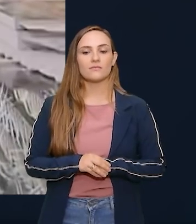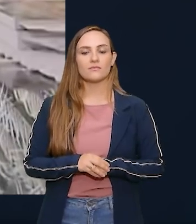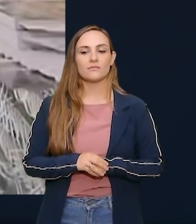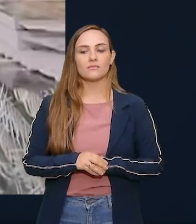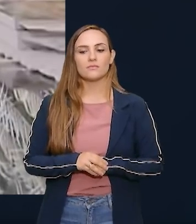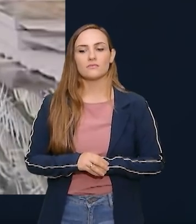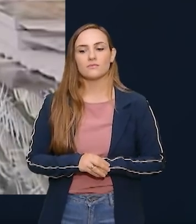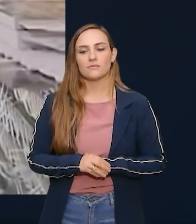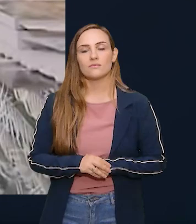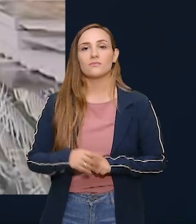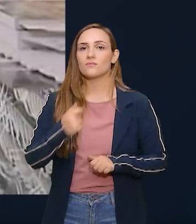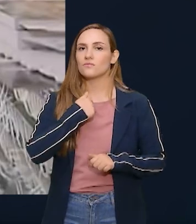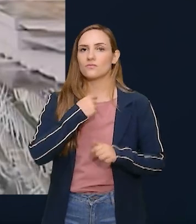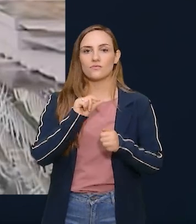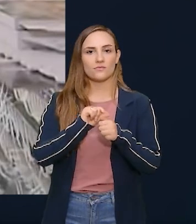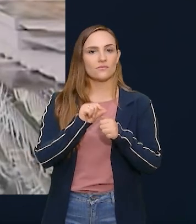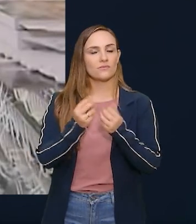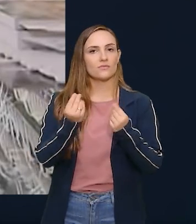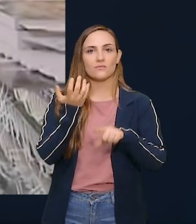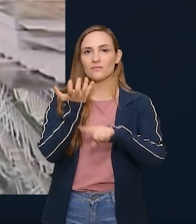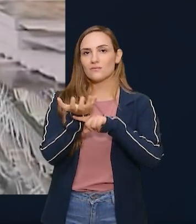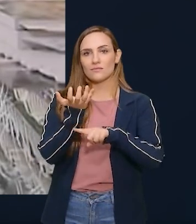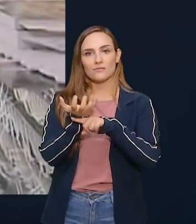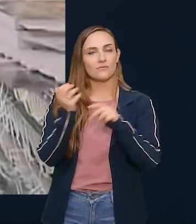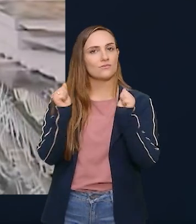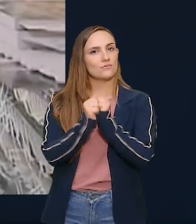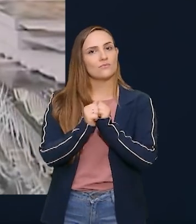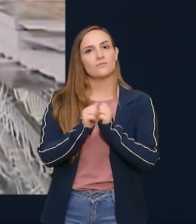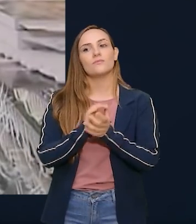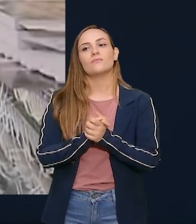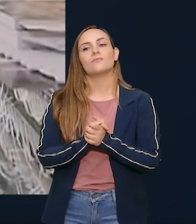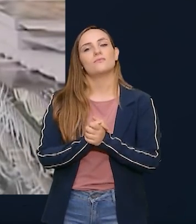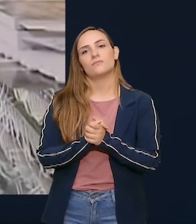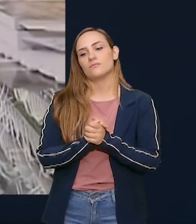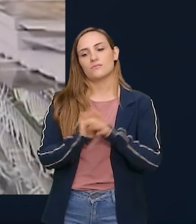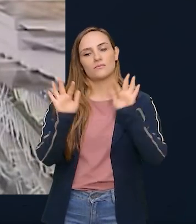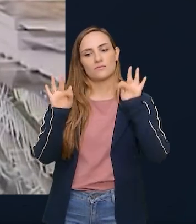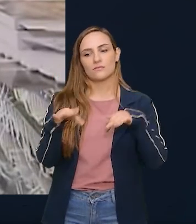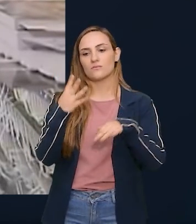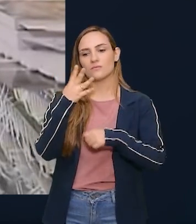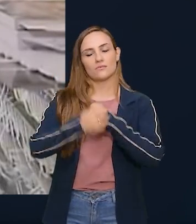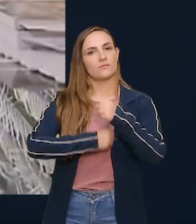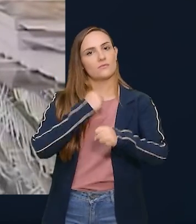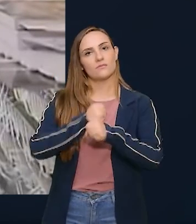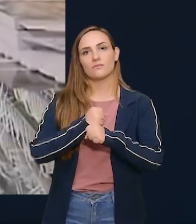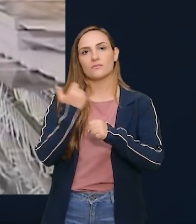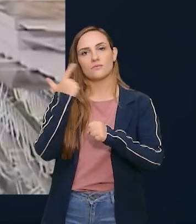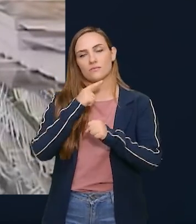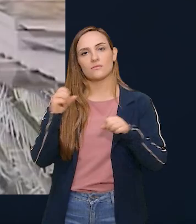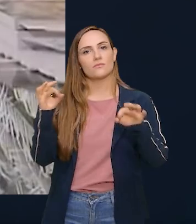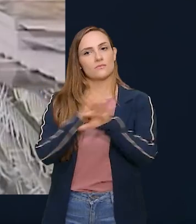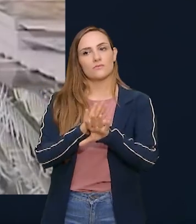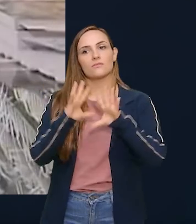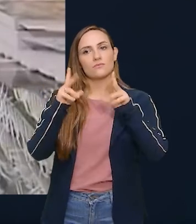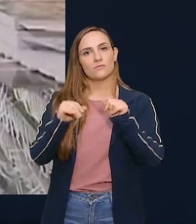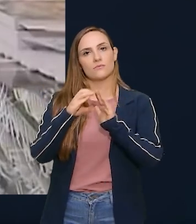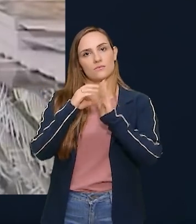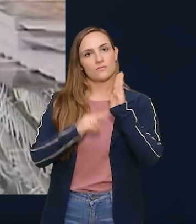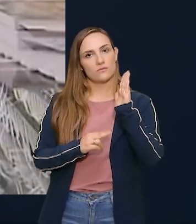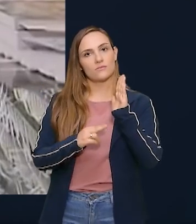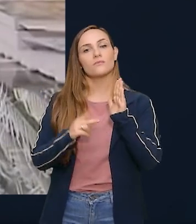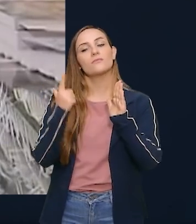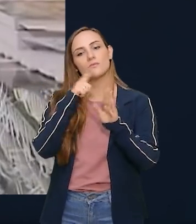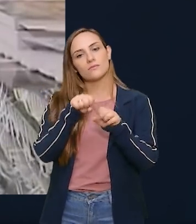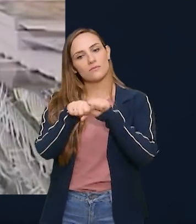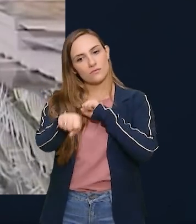aconteceu porque eu fazia muitas disciplinas e aí, ao final dos 4 anos, eu já tinha terminado todo o currículo da